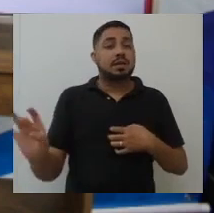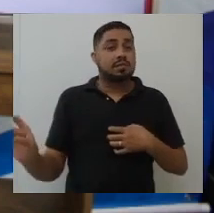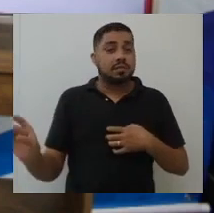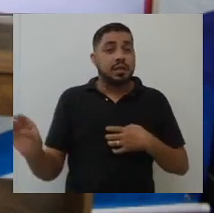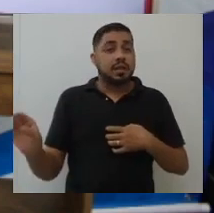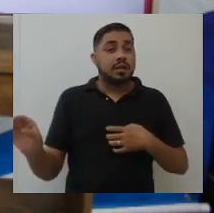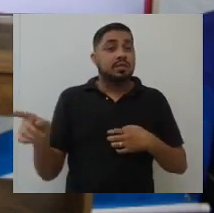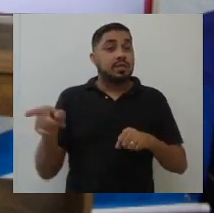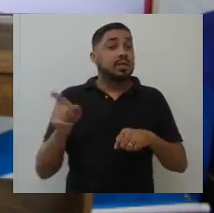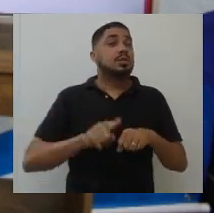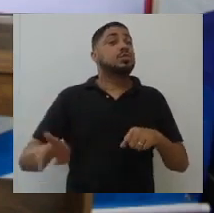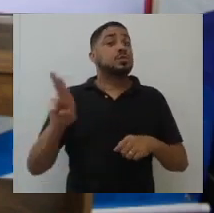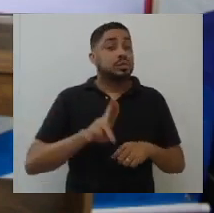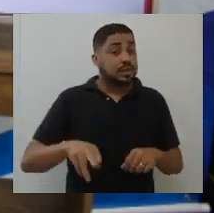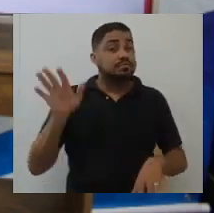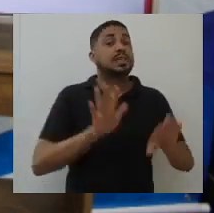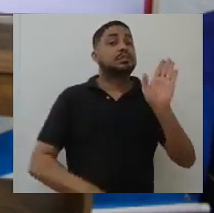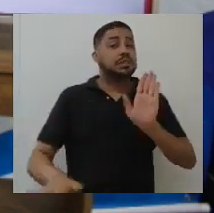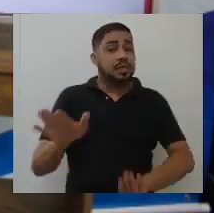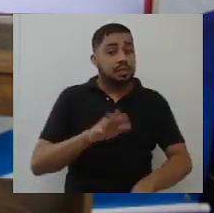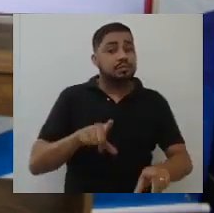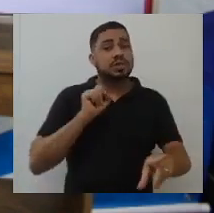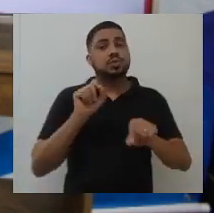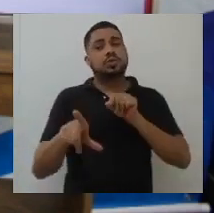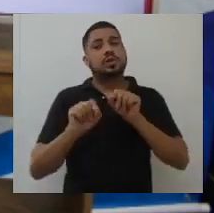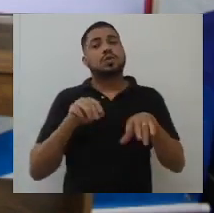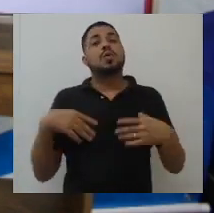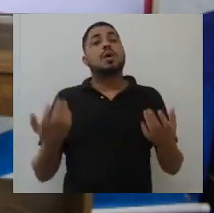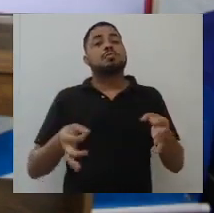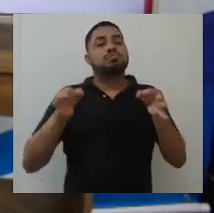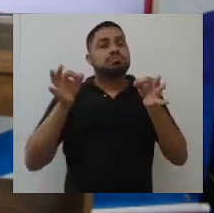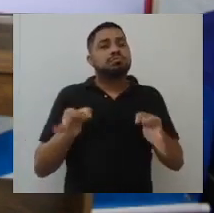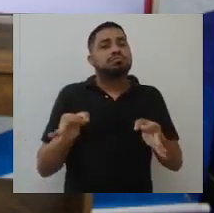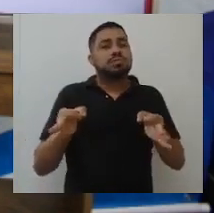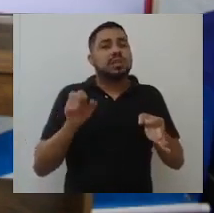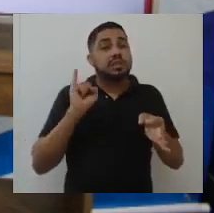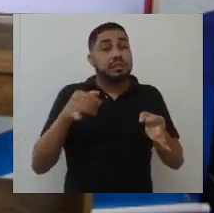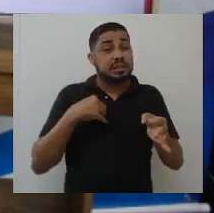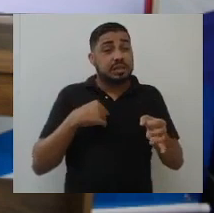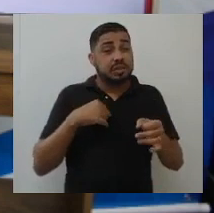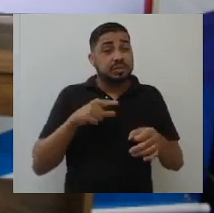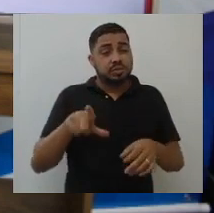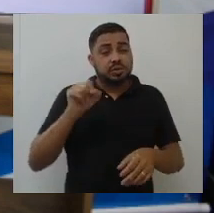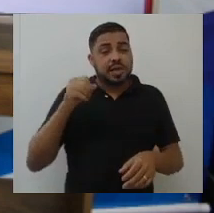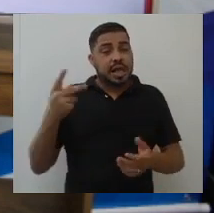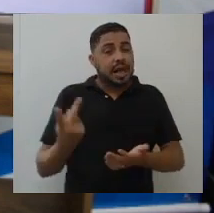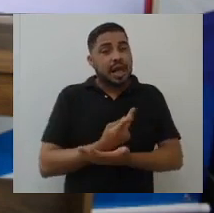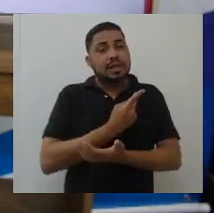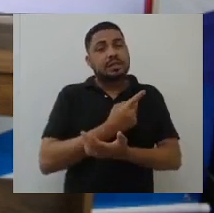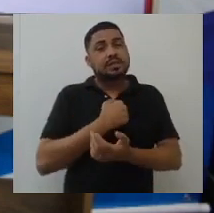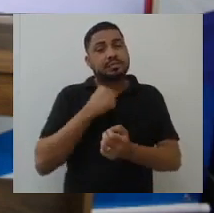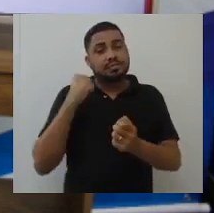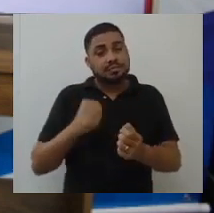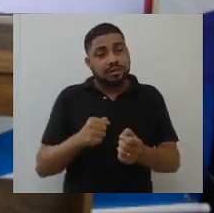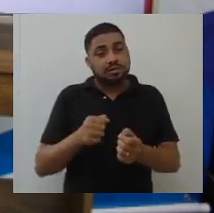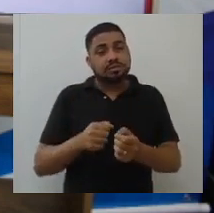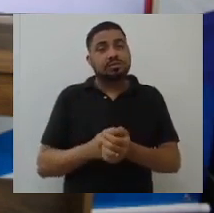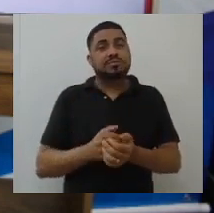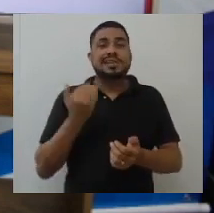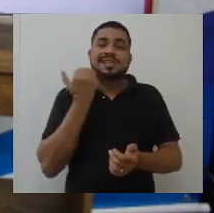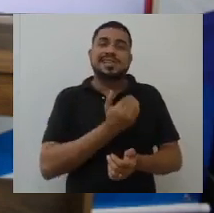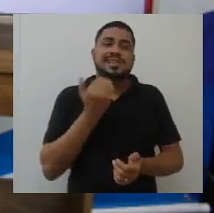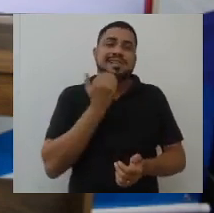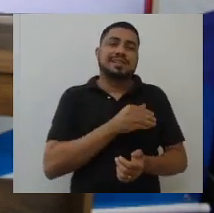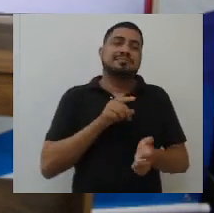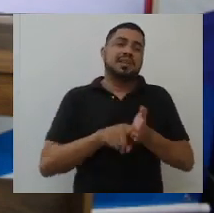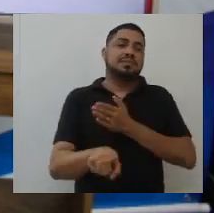hora que for utilizar, eu preciso ter bastante cuidado para escolher também qual utilizar, porque se eu escolher um errado, eu posso acabar passando uma mensagem errada para